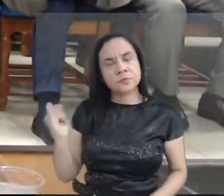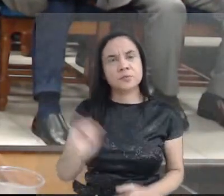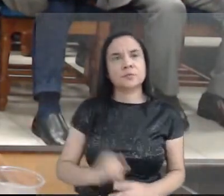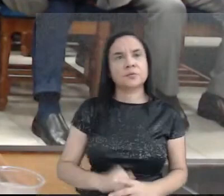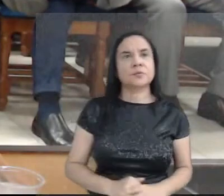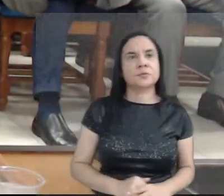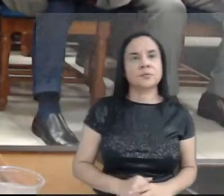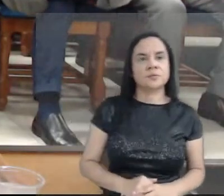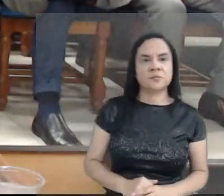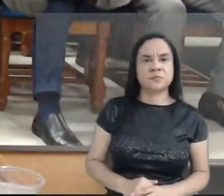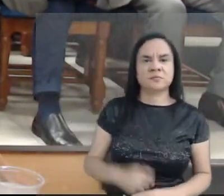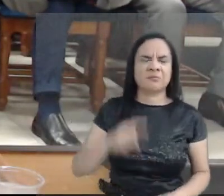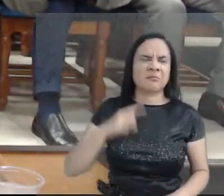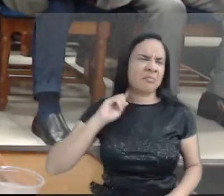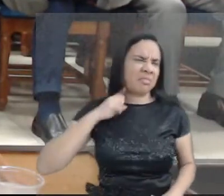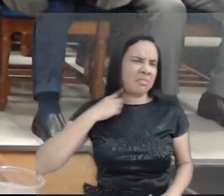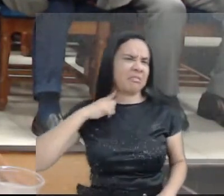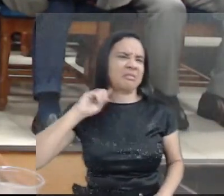éramos imundos,